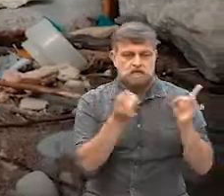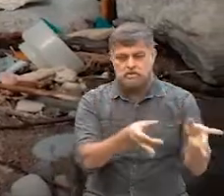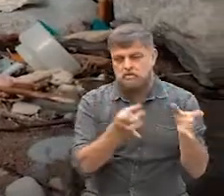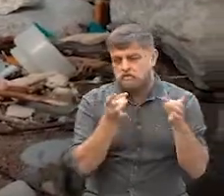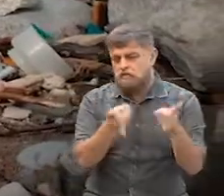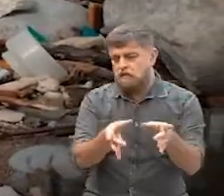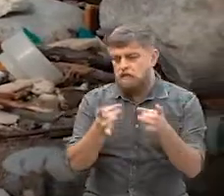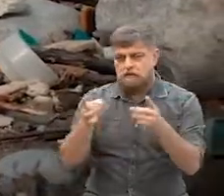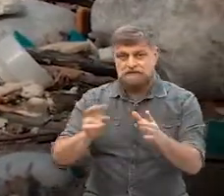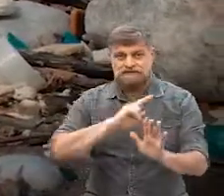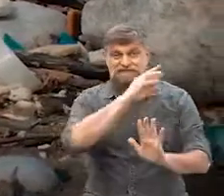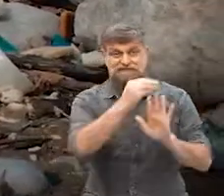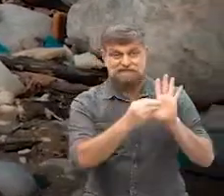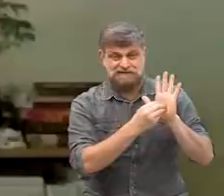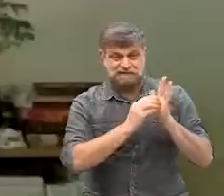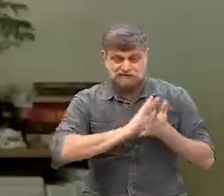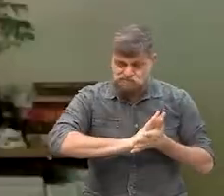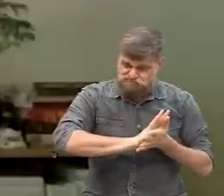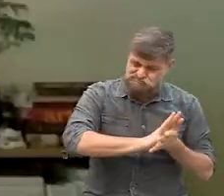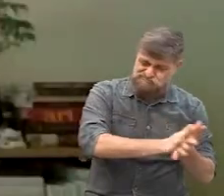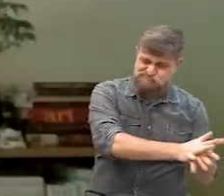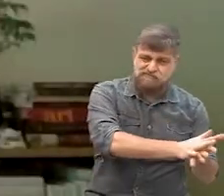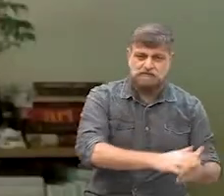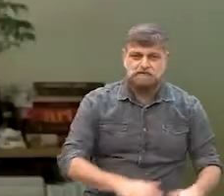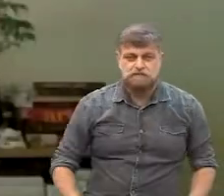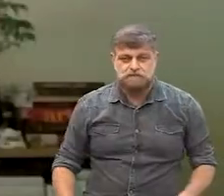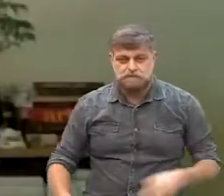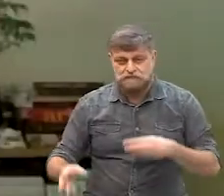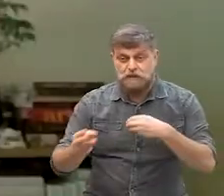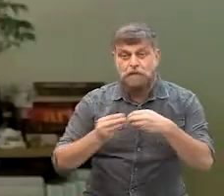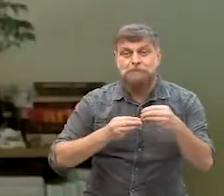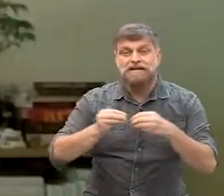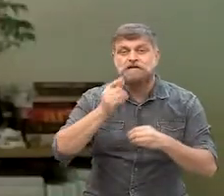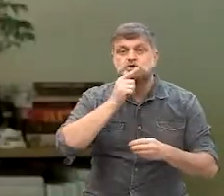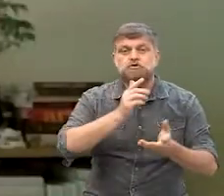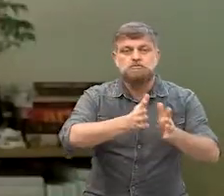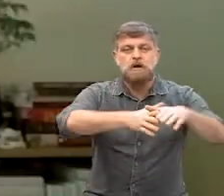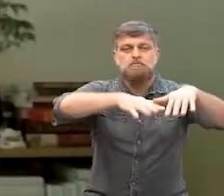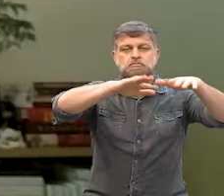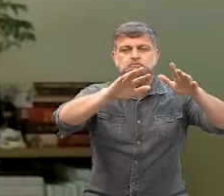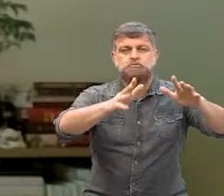causa prejuízos à natureza. A presença de plástico no oceano